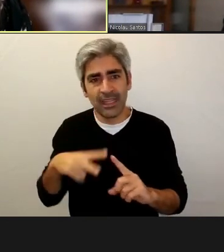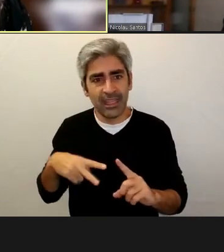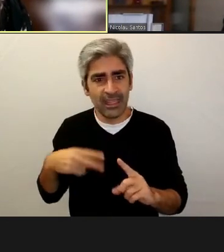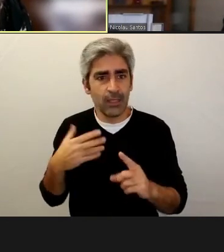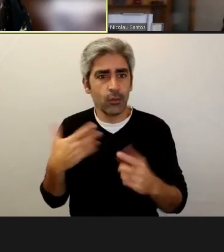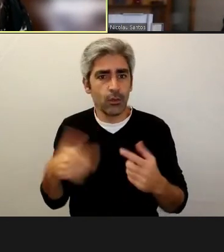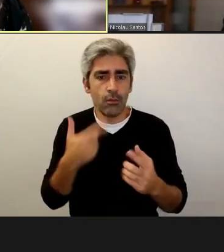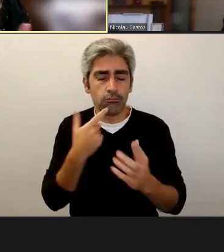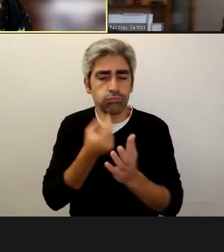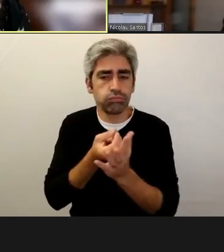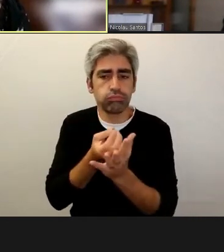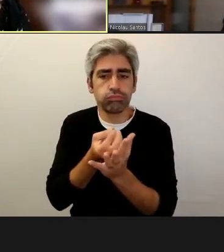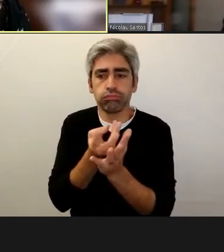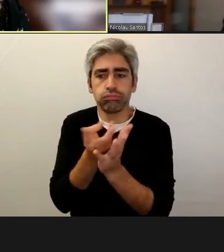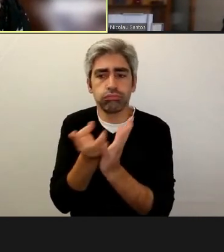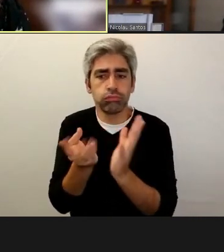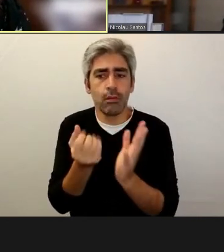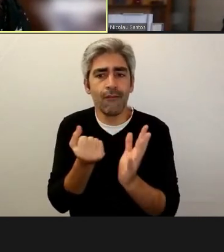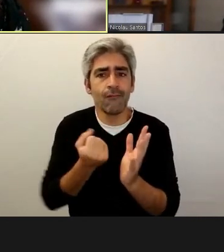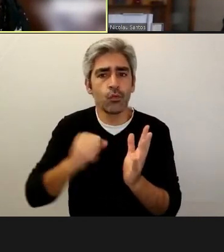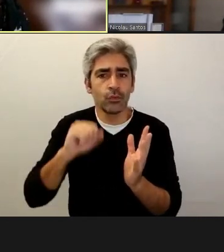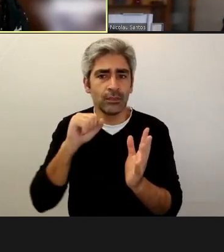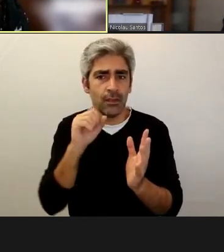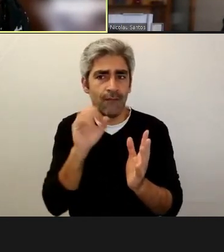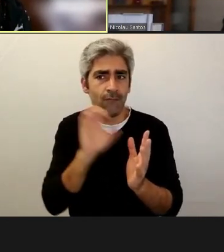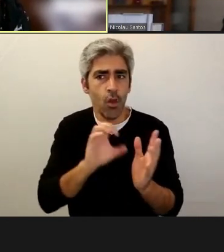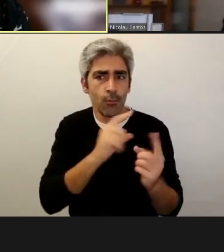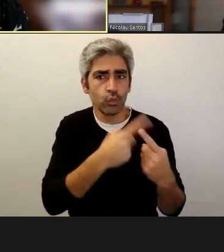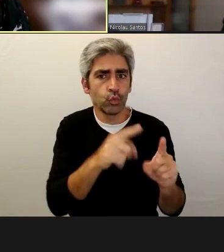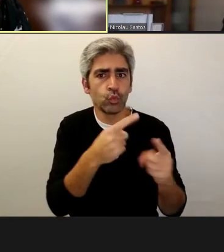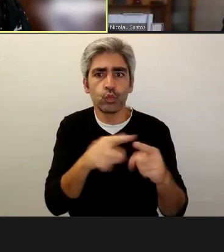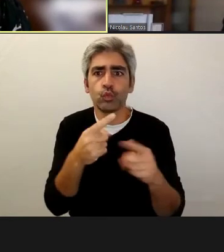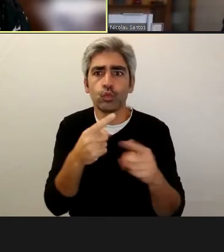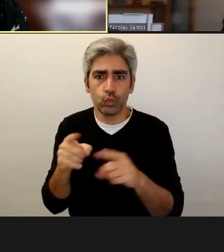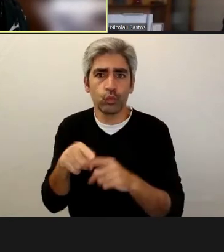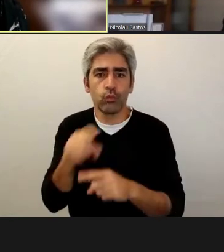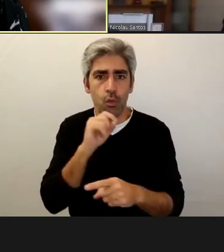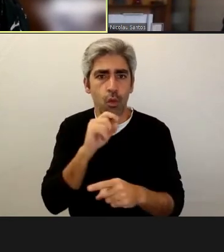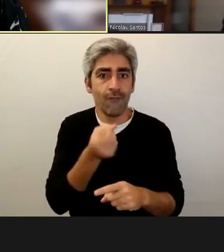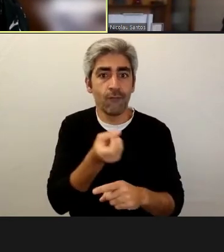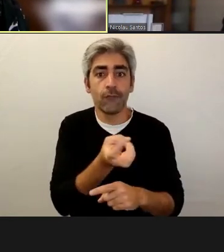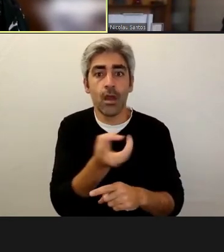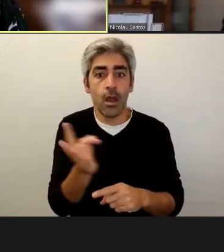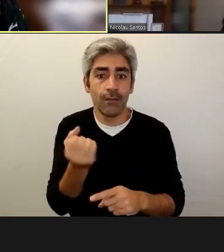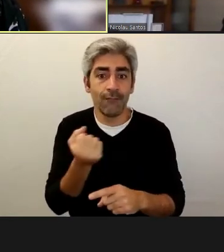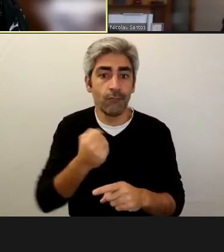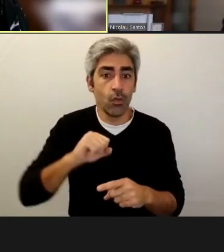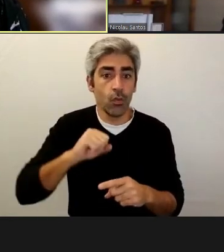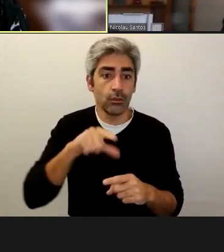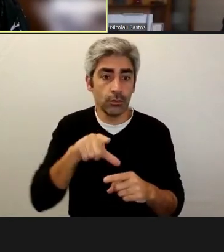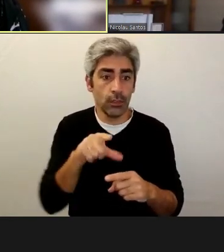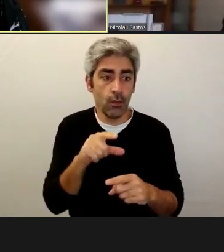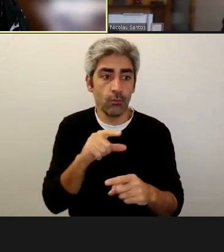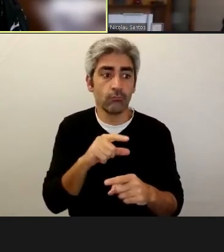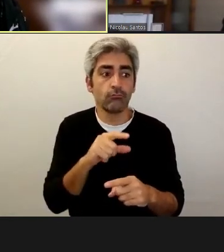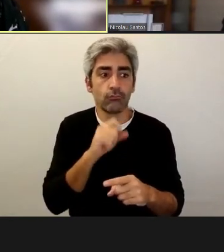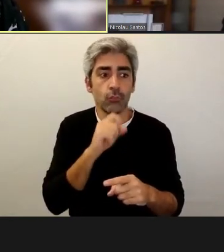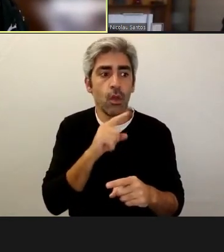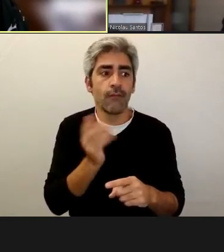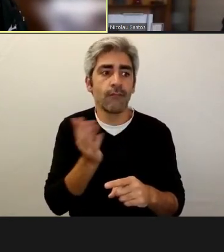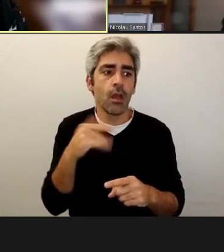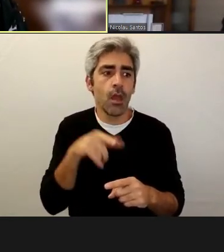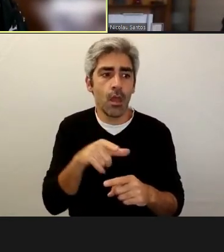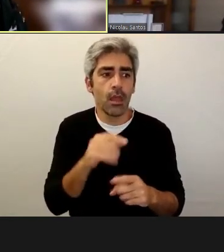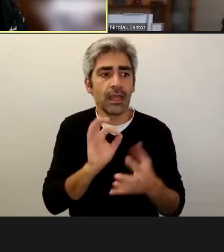muitas dimensões de violação do princípio da igualdade, e, portanto, muitas destas violações podem resultar de critérios